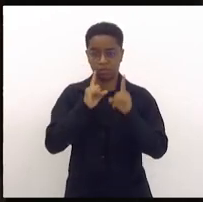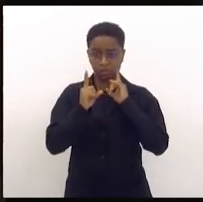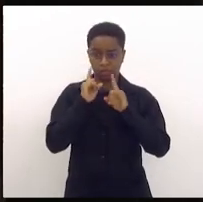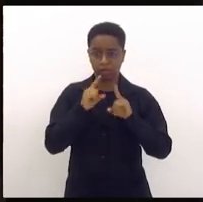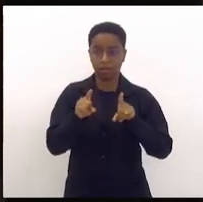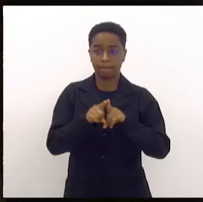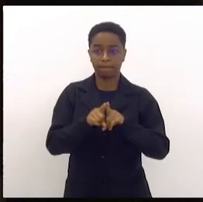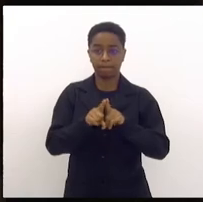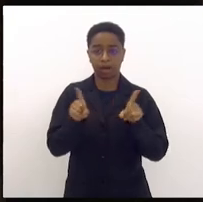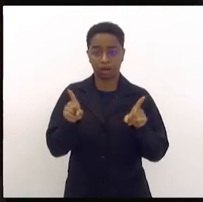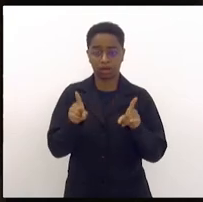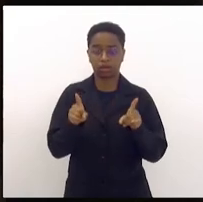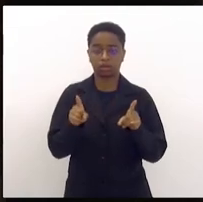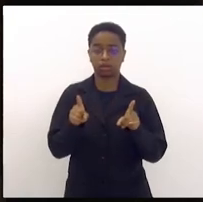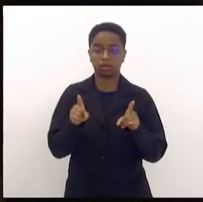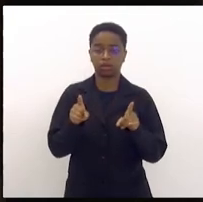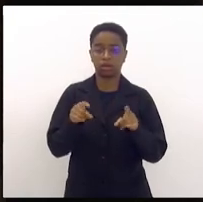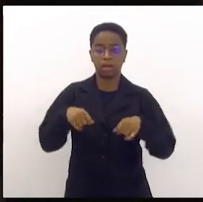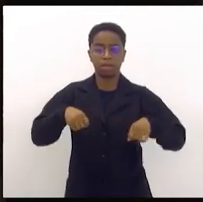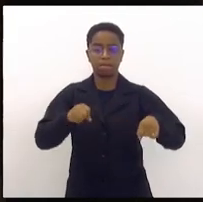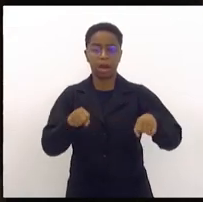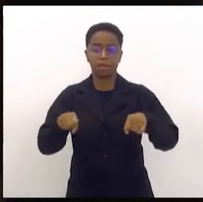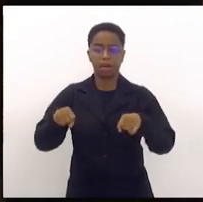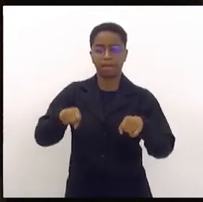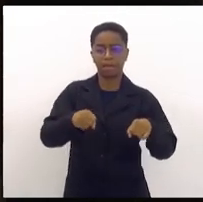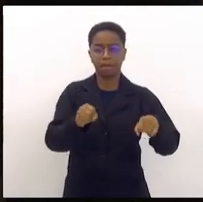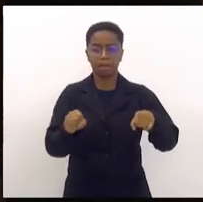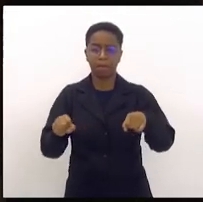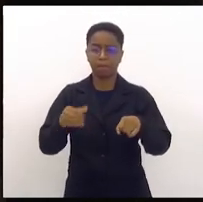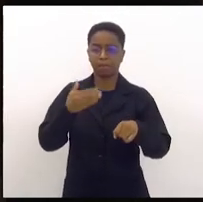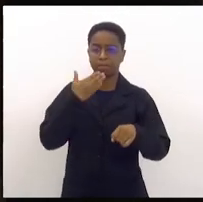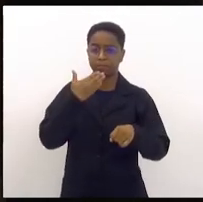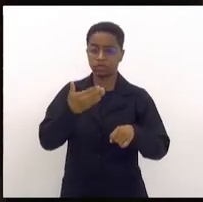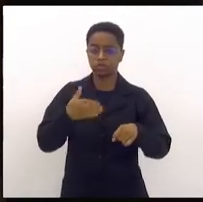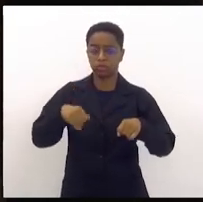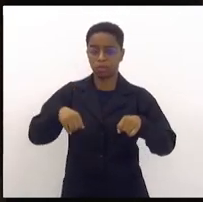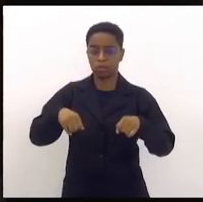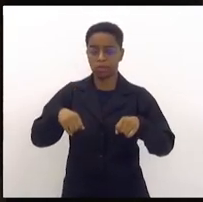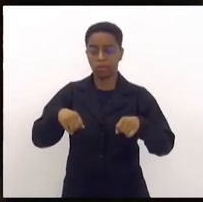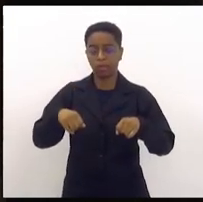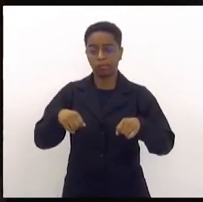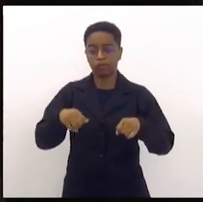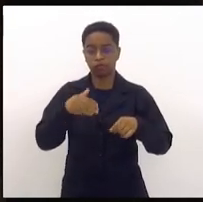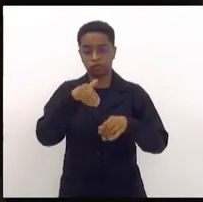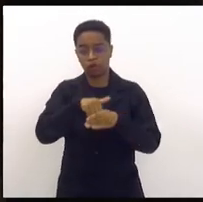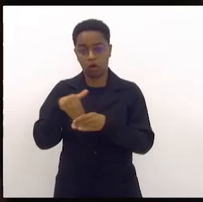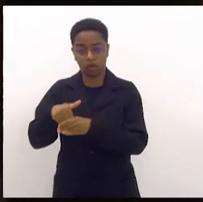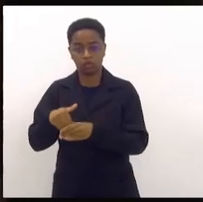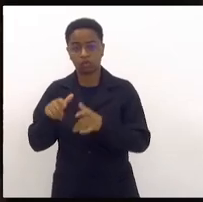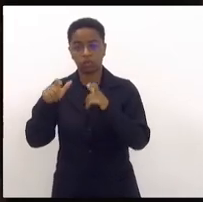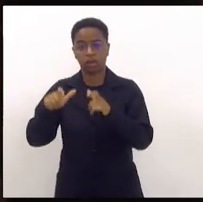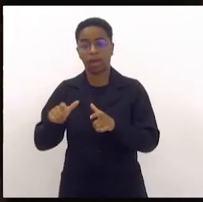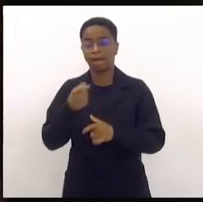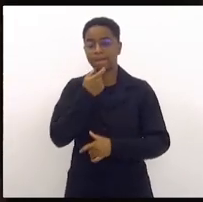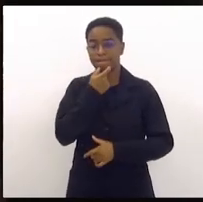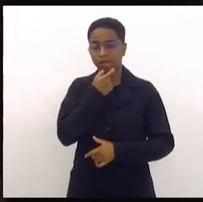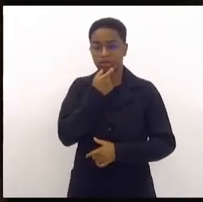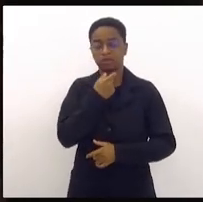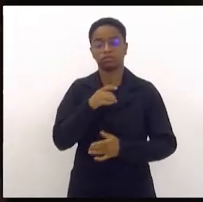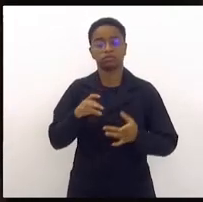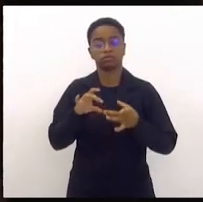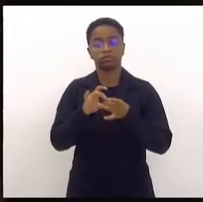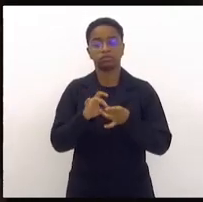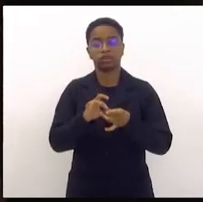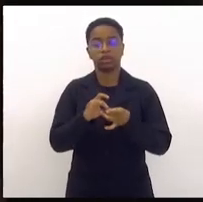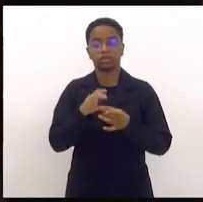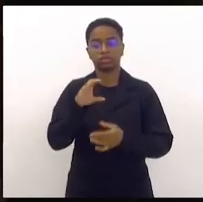que figura andando de moto, pedindo voto, no complexo da Penha, coração do Comando Vermelho. Então